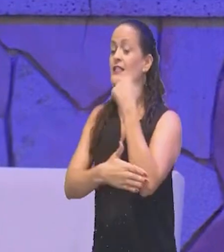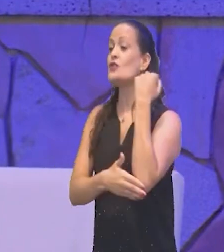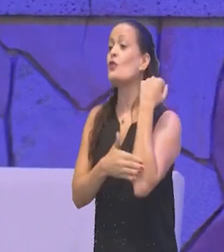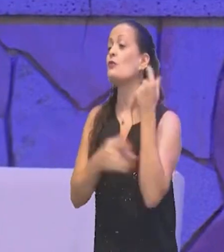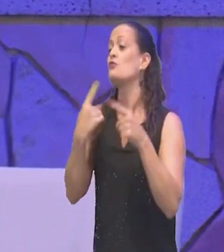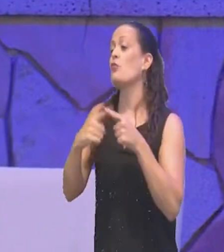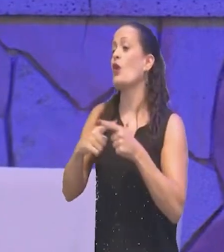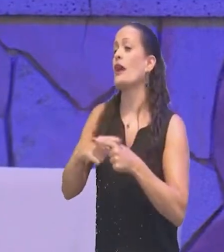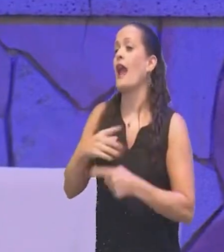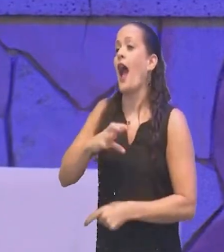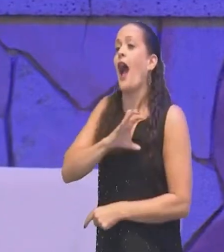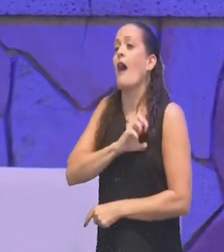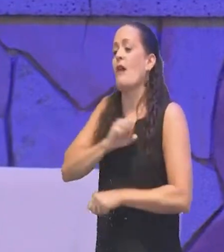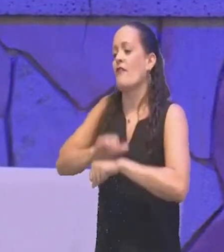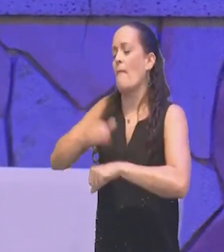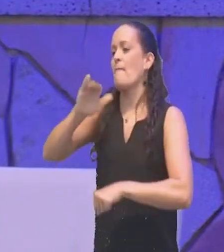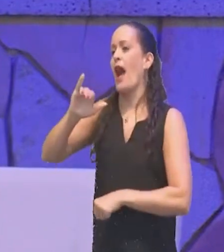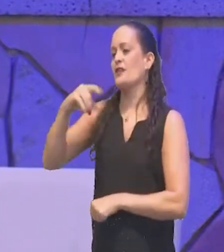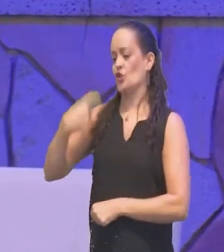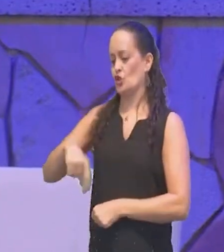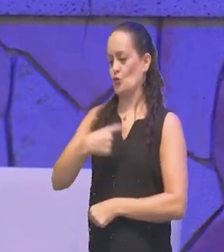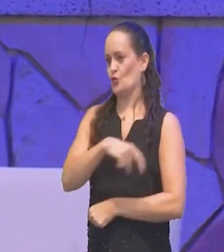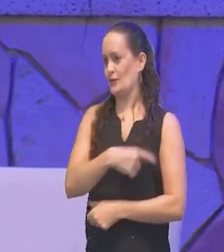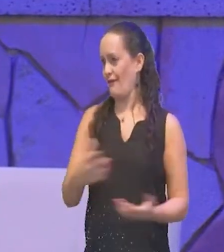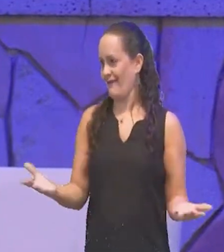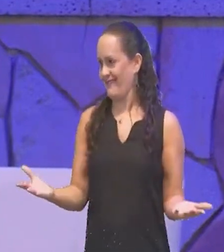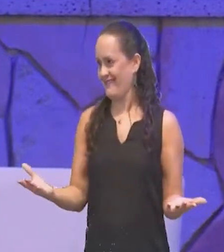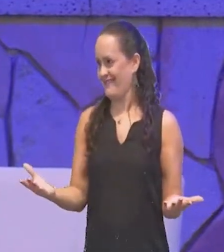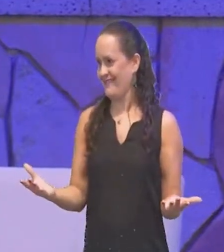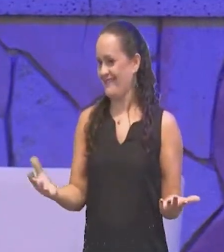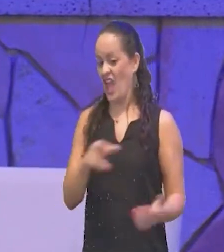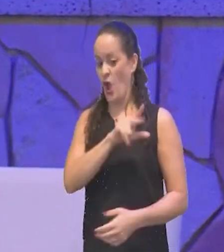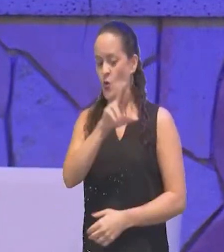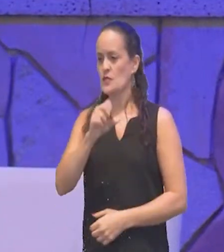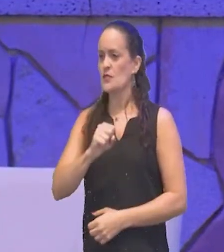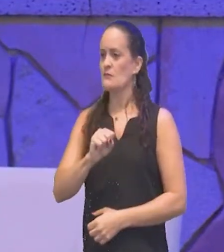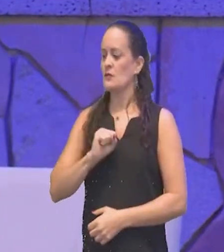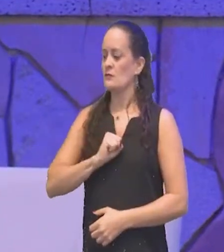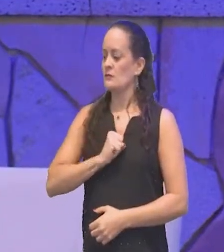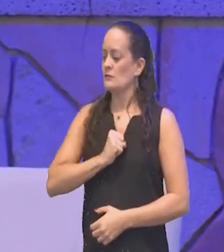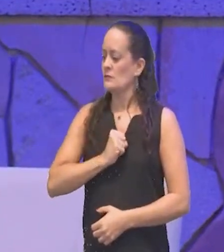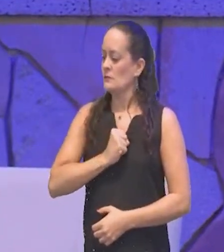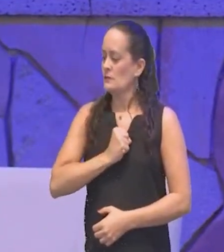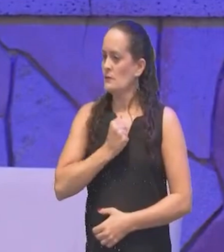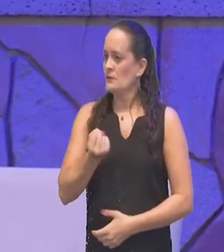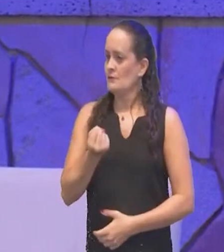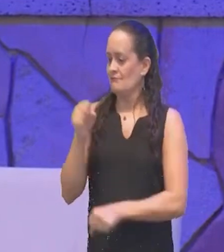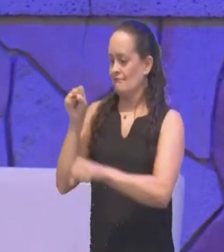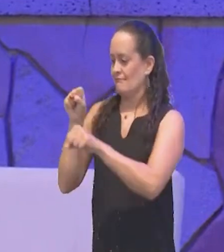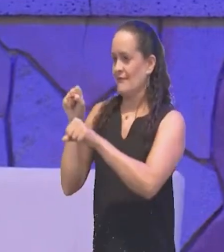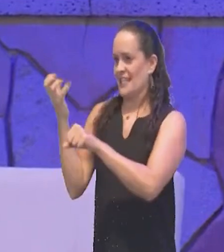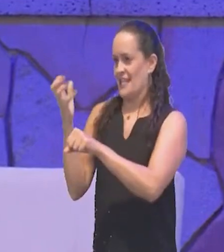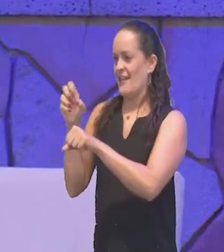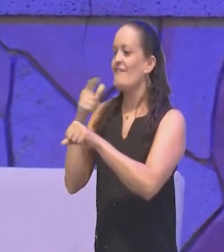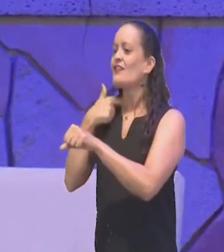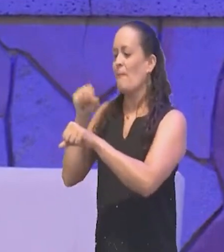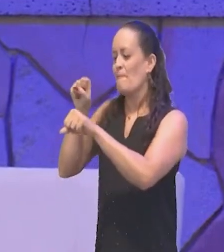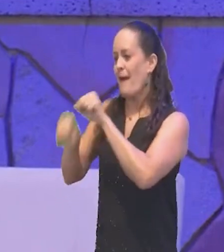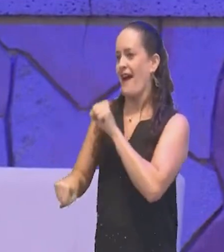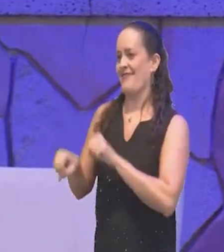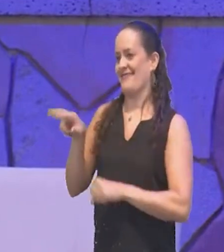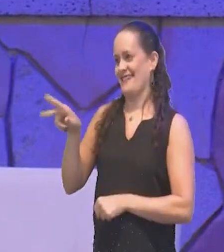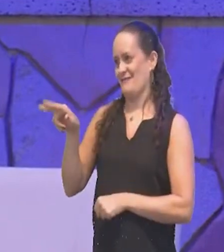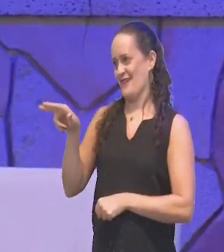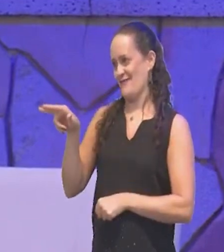que tiraram a vida também do seu irmão José naquele contexto. Nós poderíamos ainda mencionar